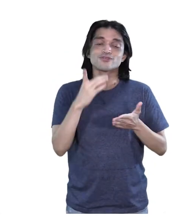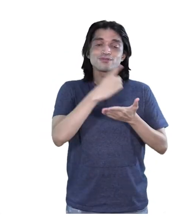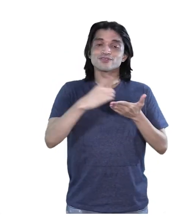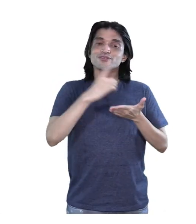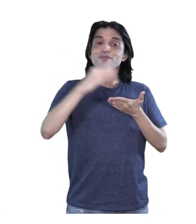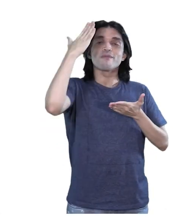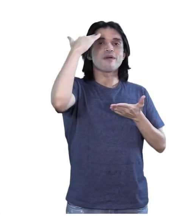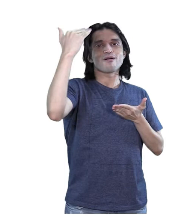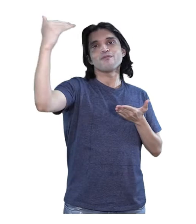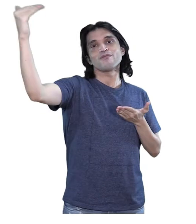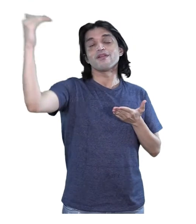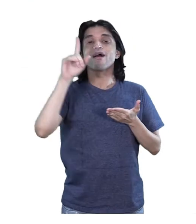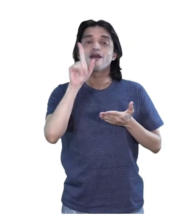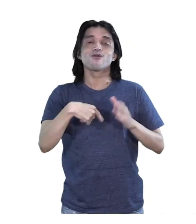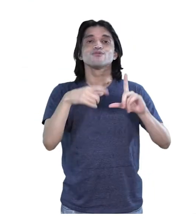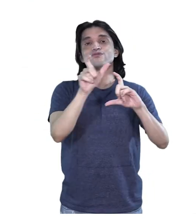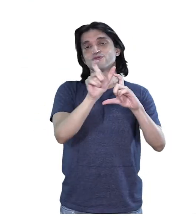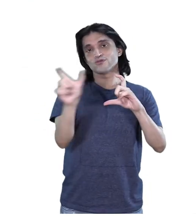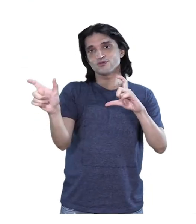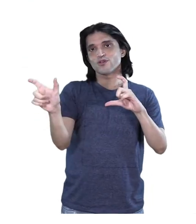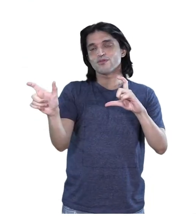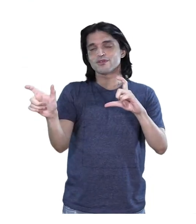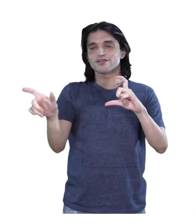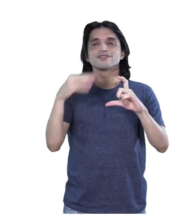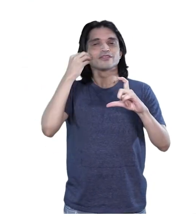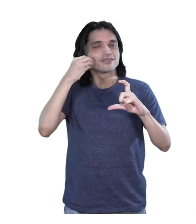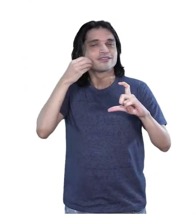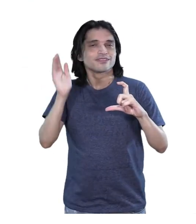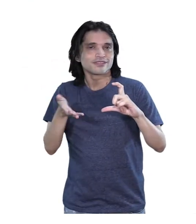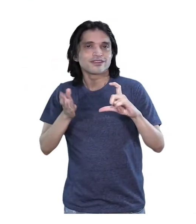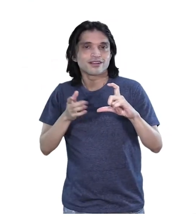nos acostumamos a utilizar. Nele